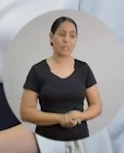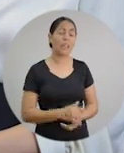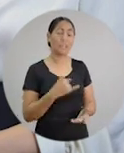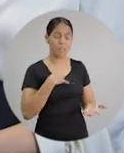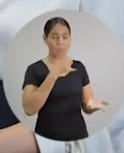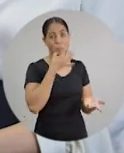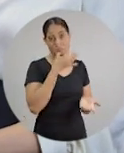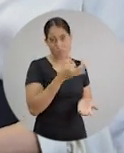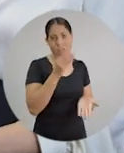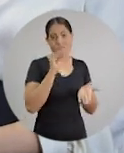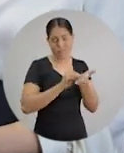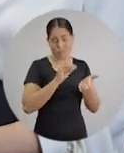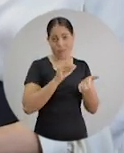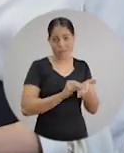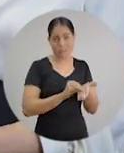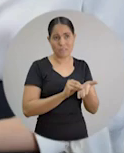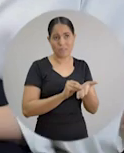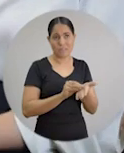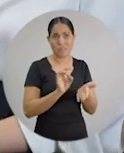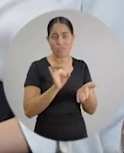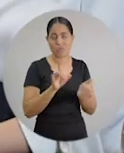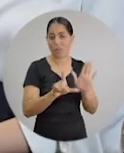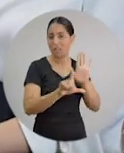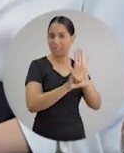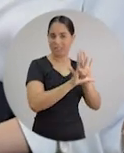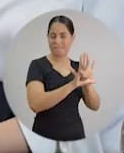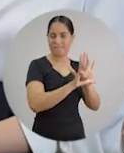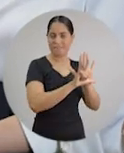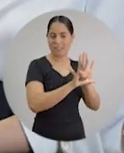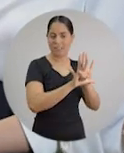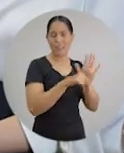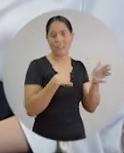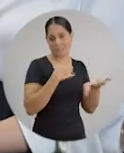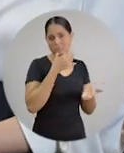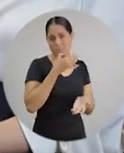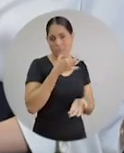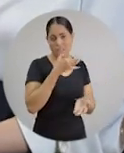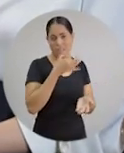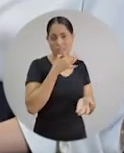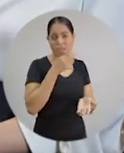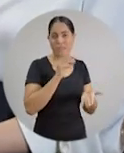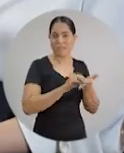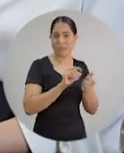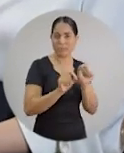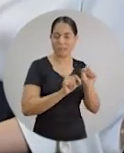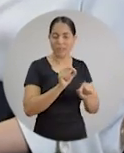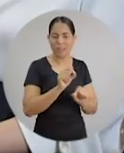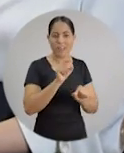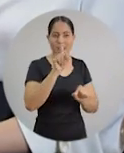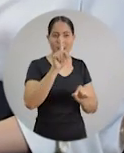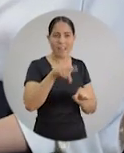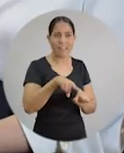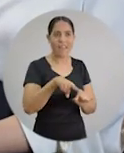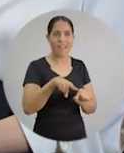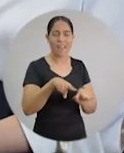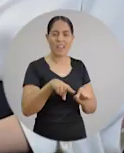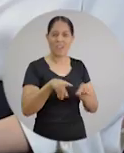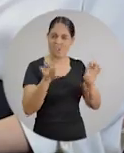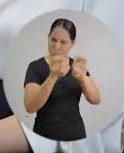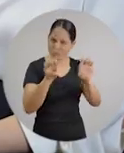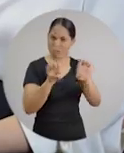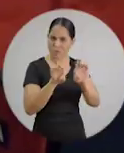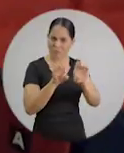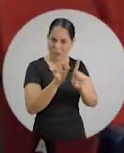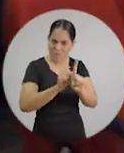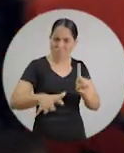melhorar? Falta, na minha visão, não só do ponto de vista legislativo. Eu acho que falta do ponto de vista,